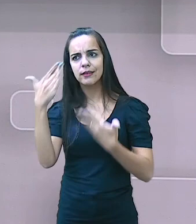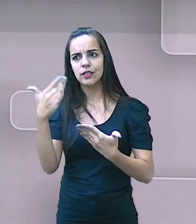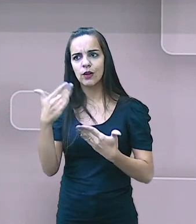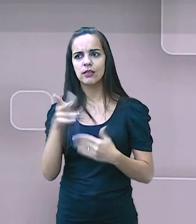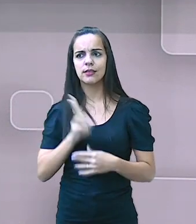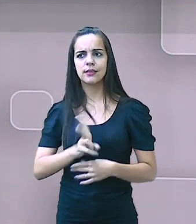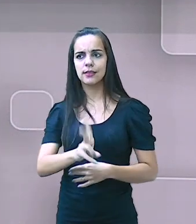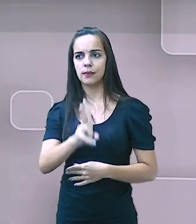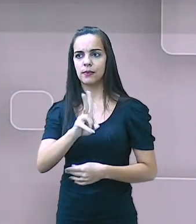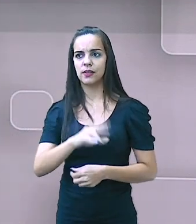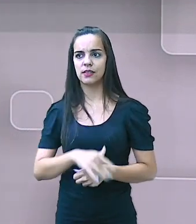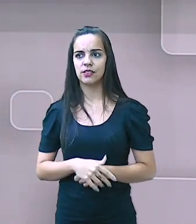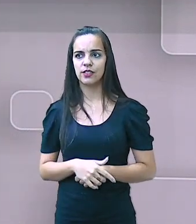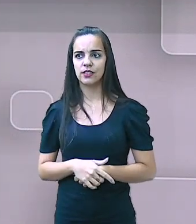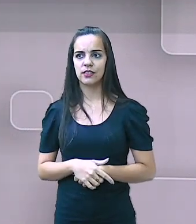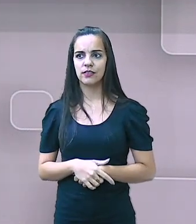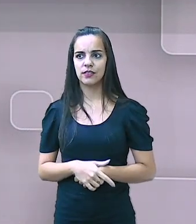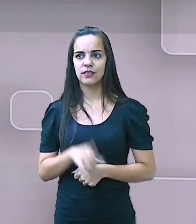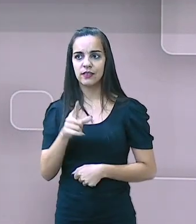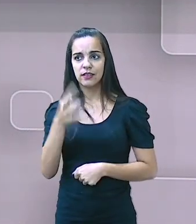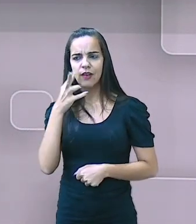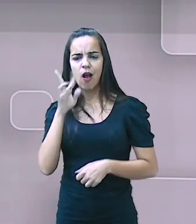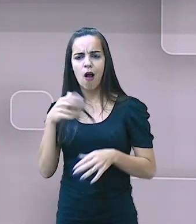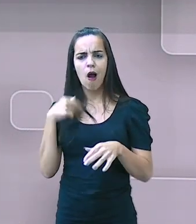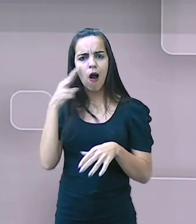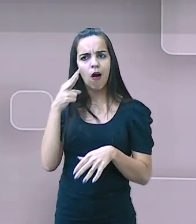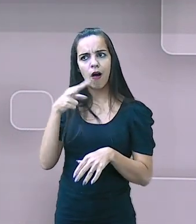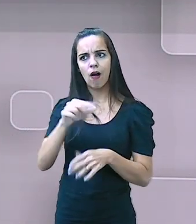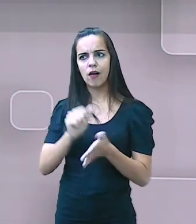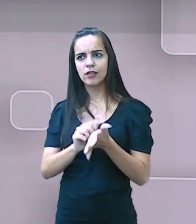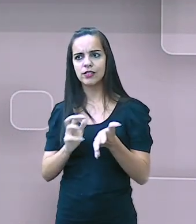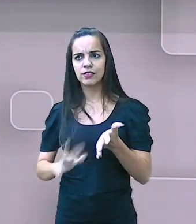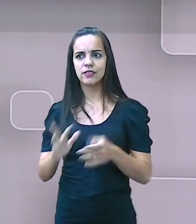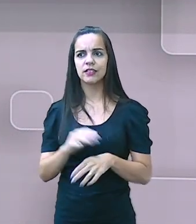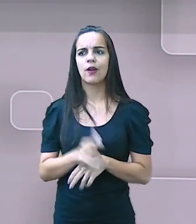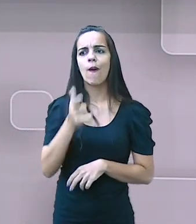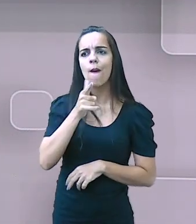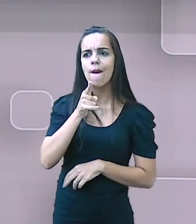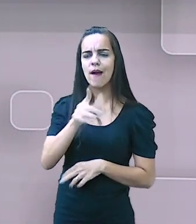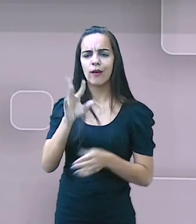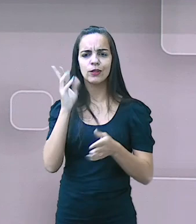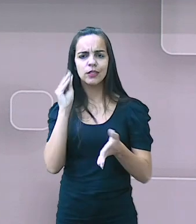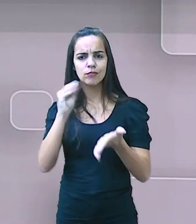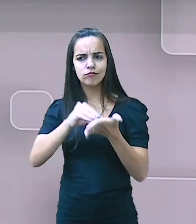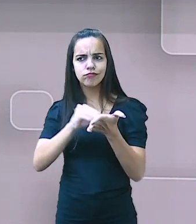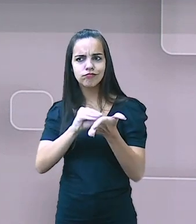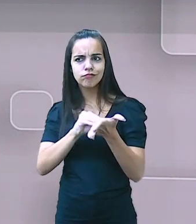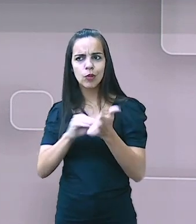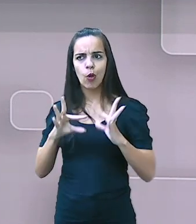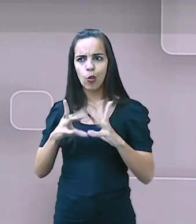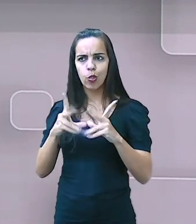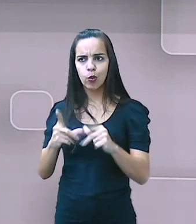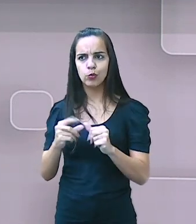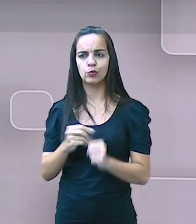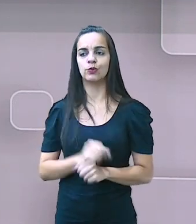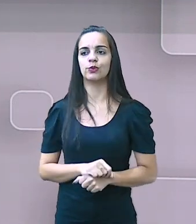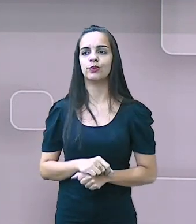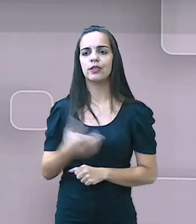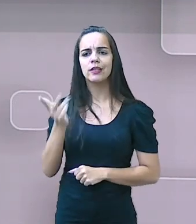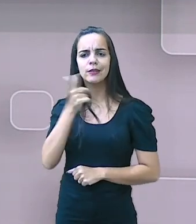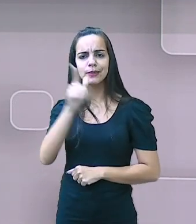sempre. Olha a inteligência que você tem, conseguiu me acompanhar, conseguiu registrar, conseguiu